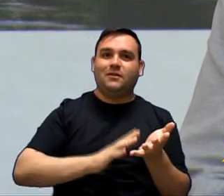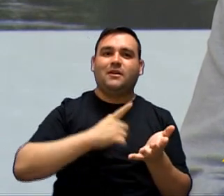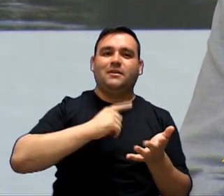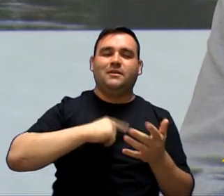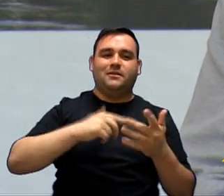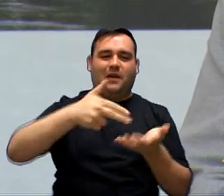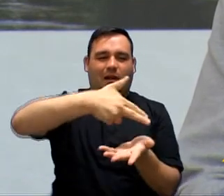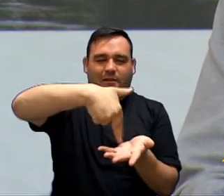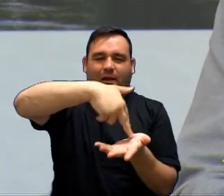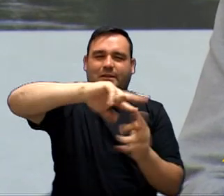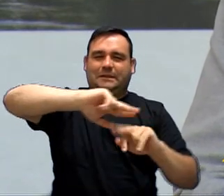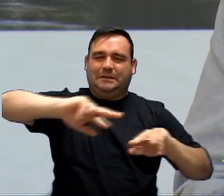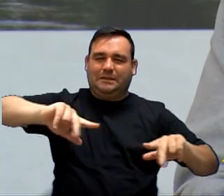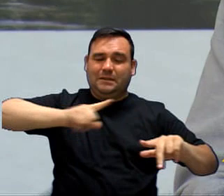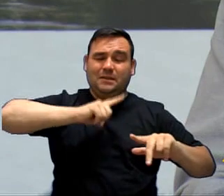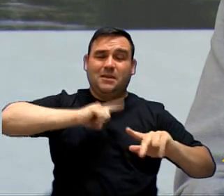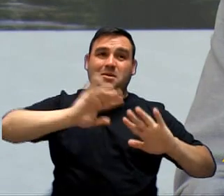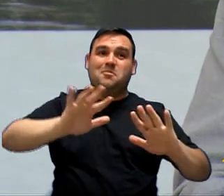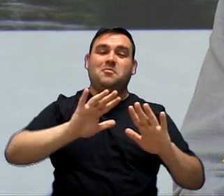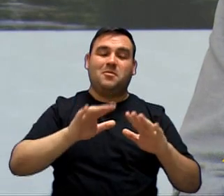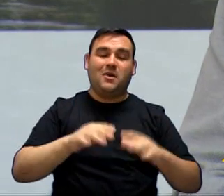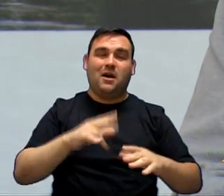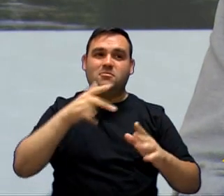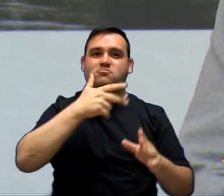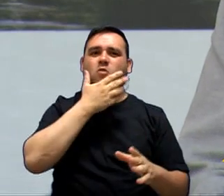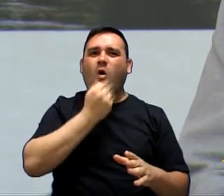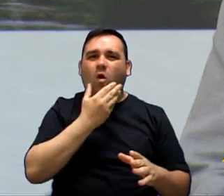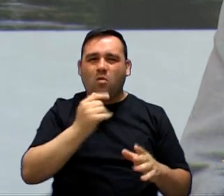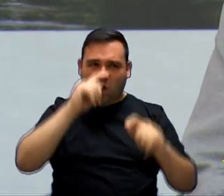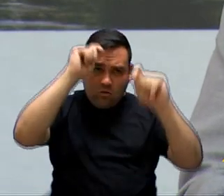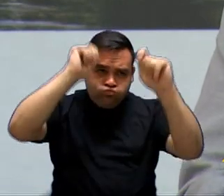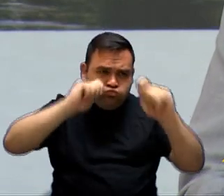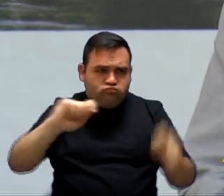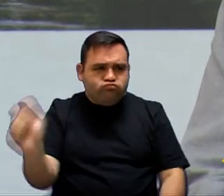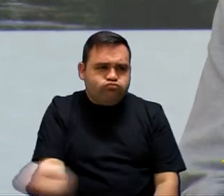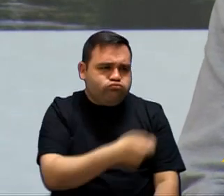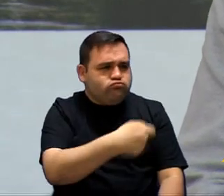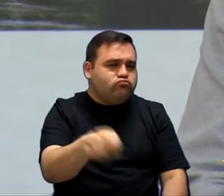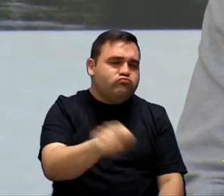balé, de uma série de coisas, mas o Festival Tropeiro tem que acontecer. Se reservar